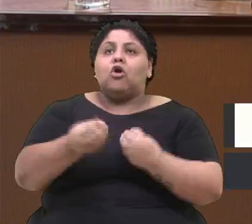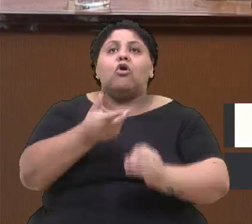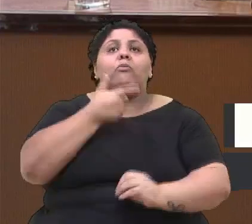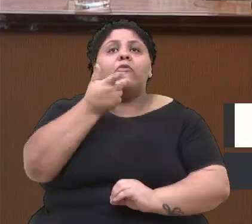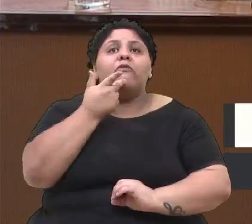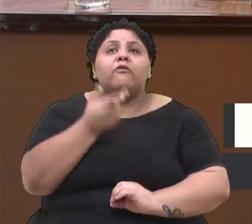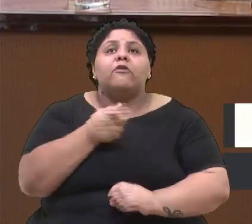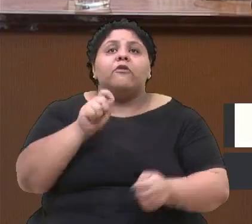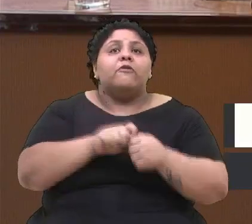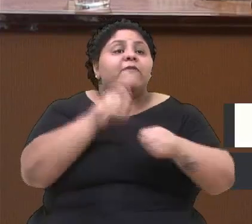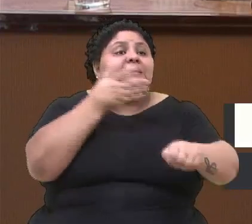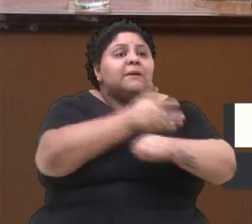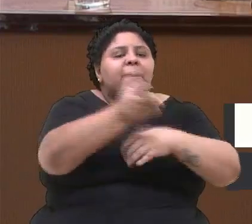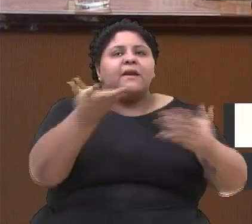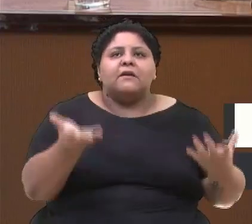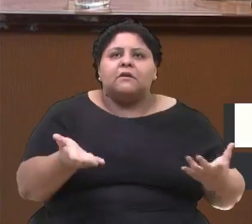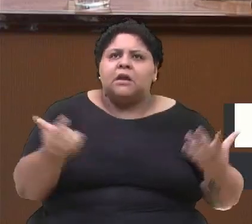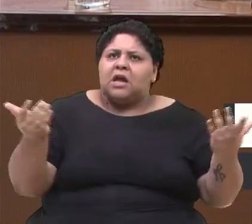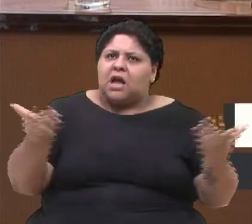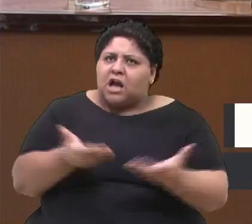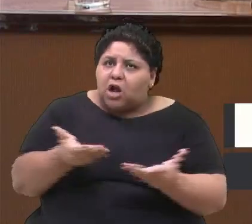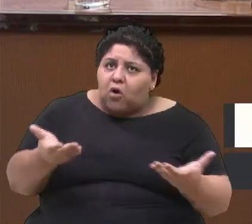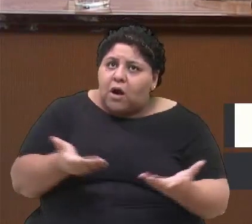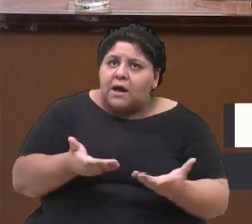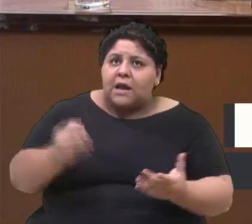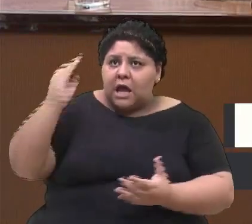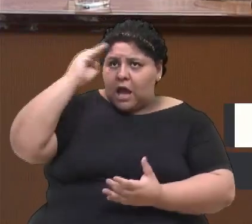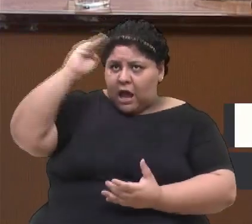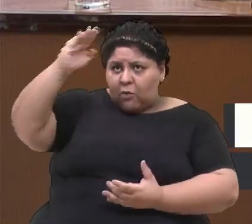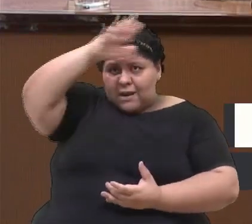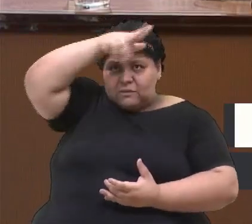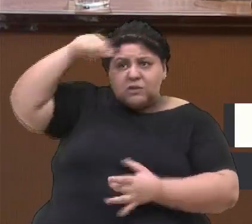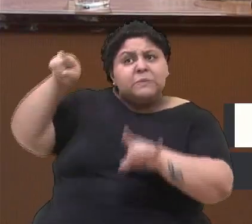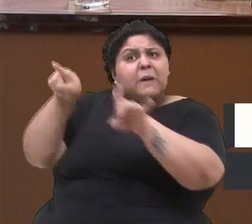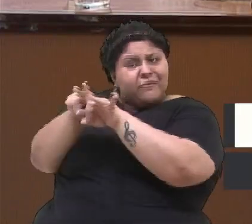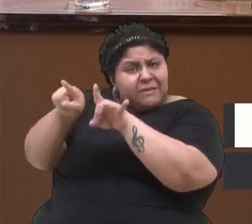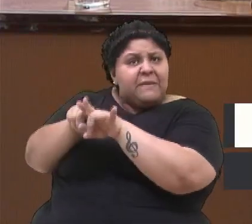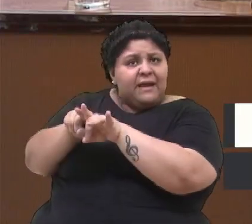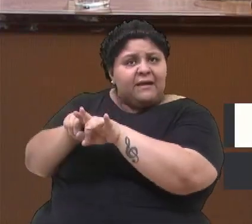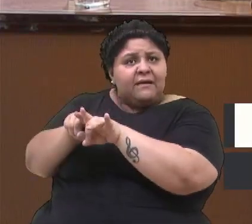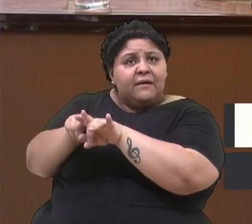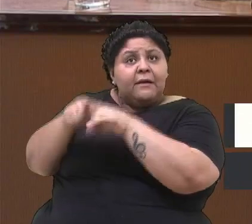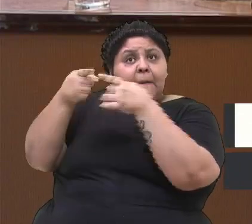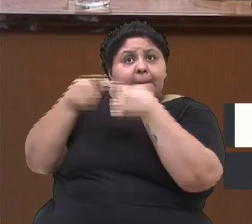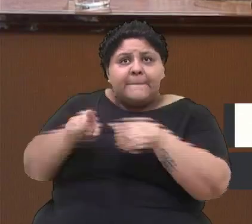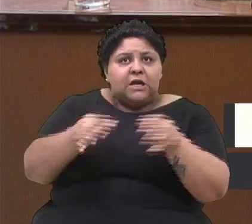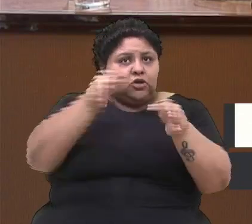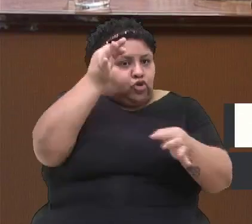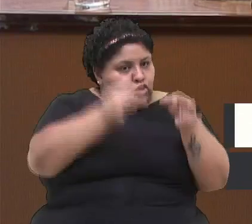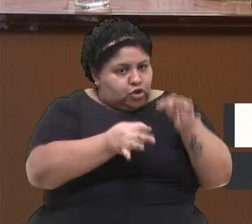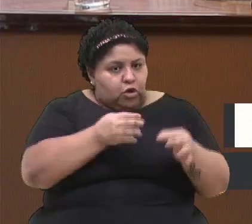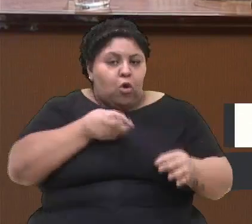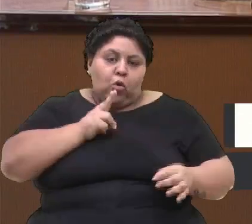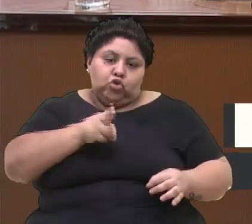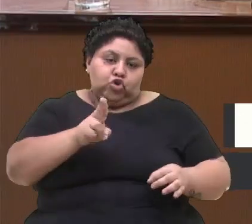faz a parte deles. A Guarda Municipal faz a parte deles. Mas se o Judiciário continuar nessa